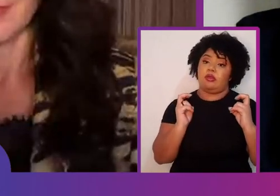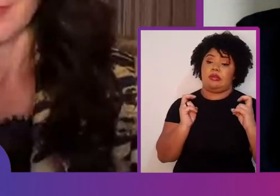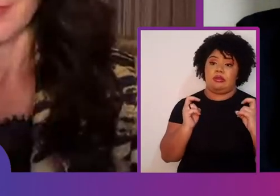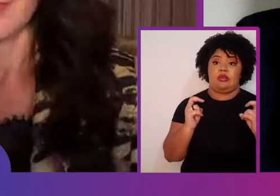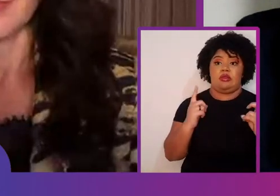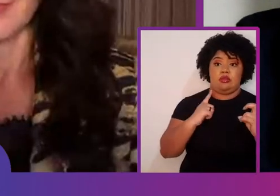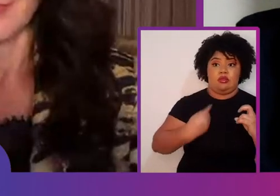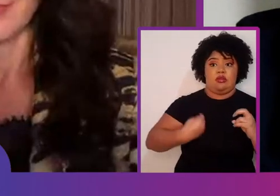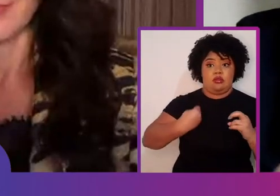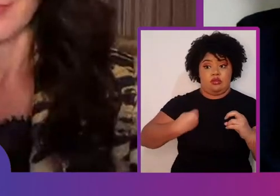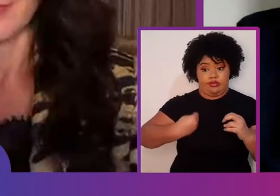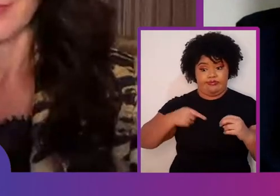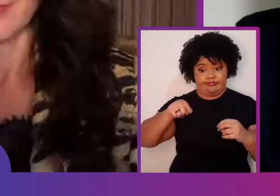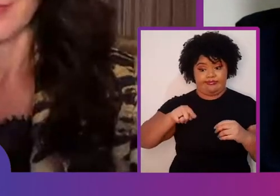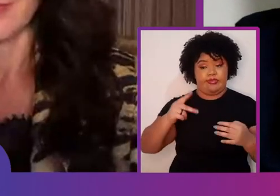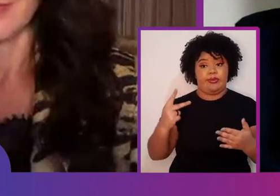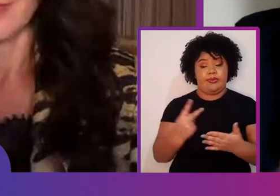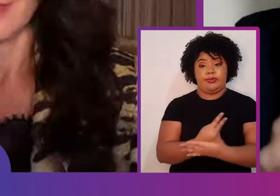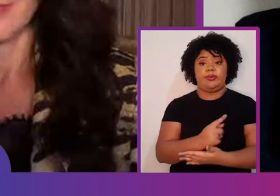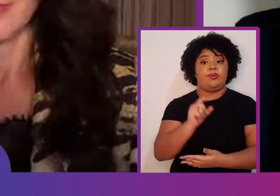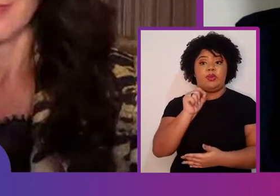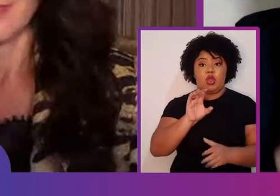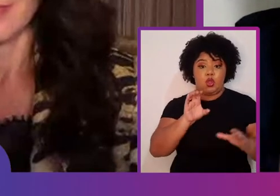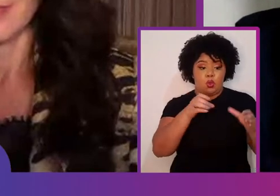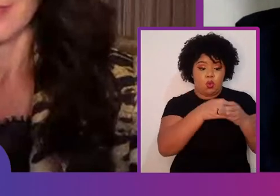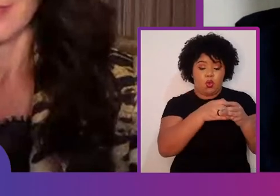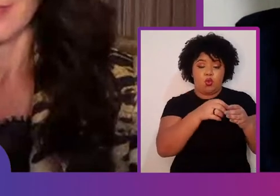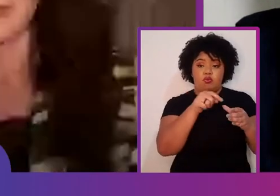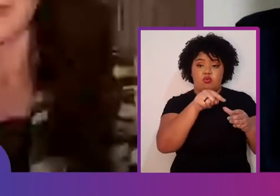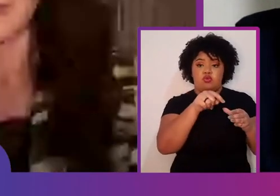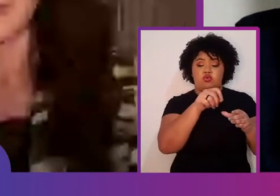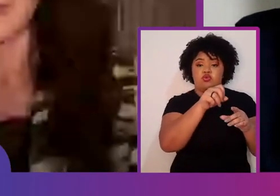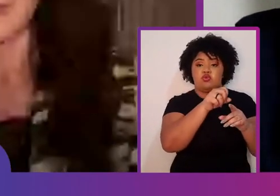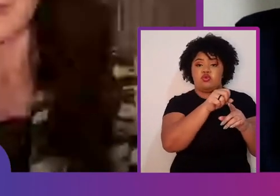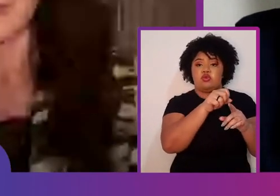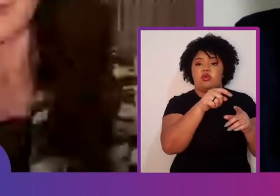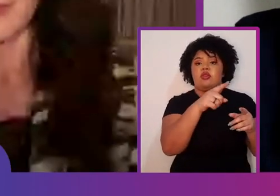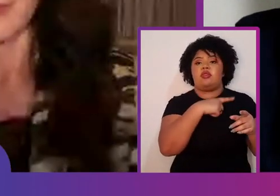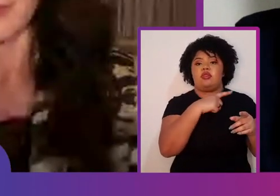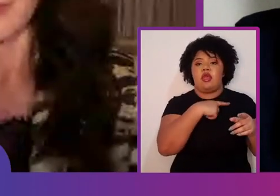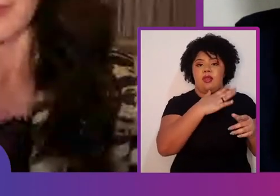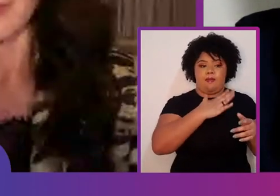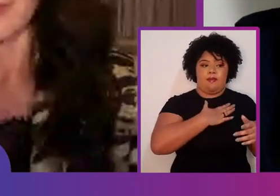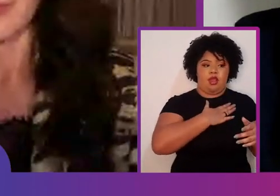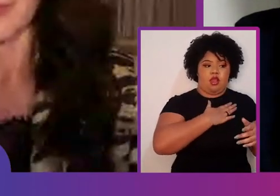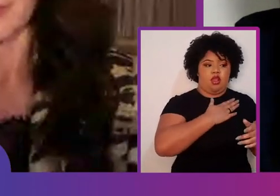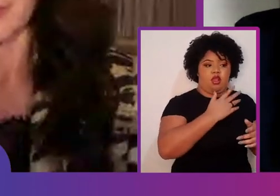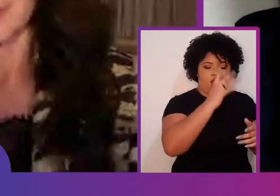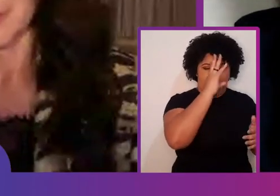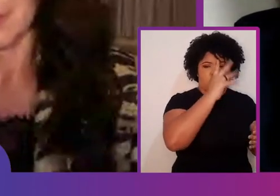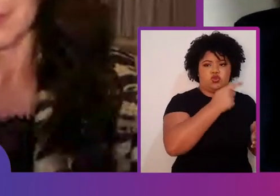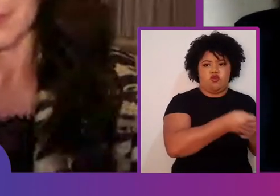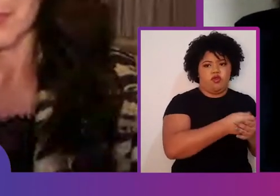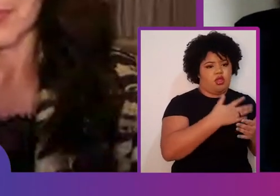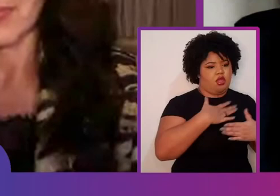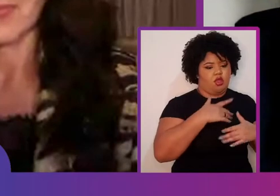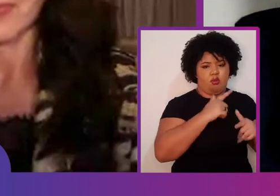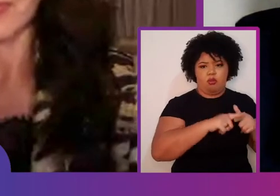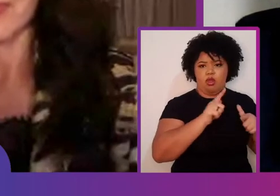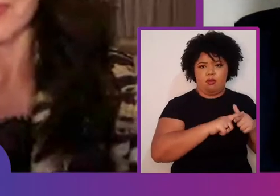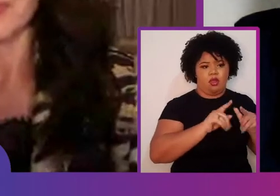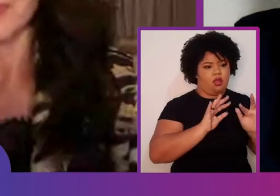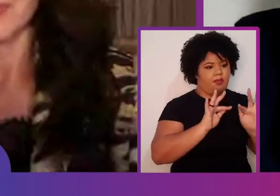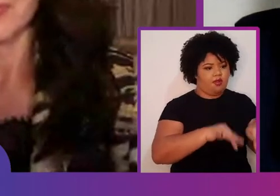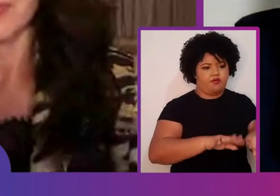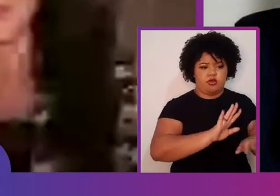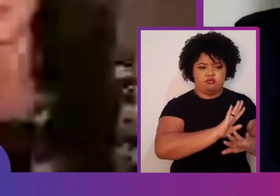sistemática é que um grupo social está tentando resolver o seu problema, né? E é o grupo que teria recursos para